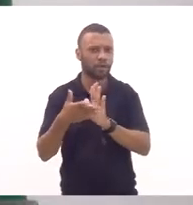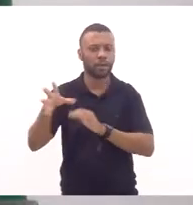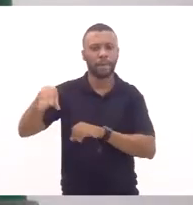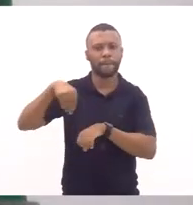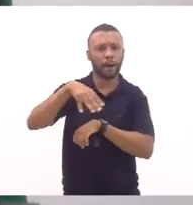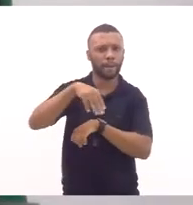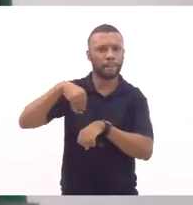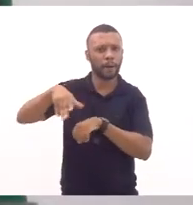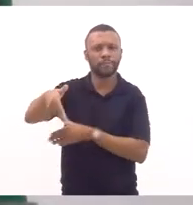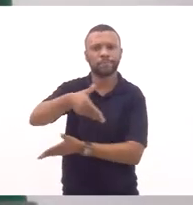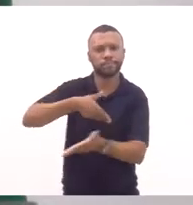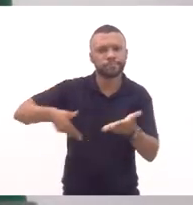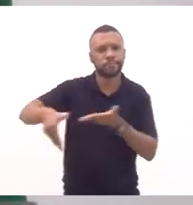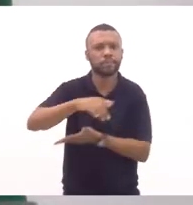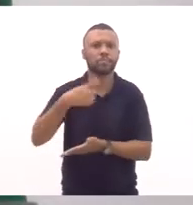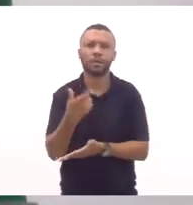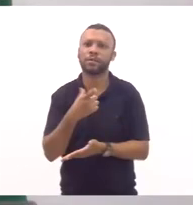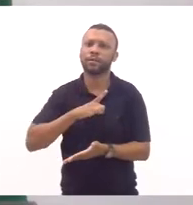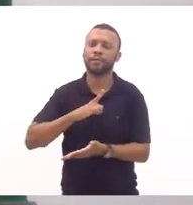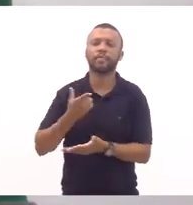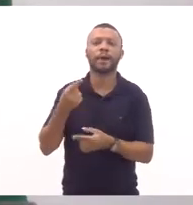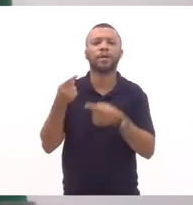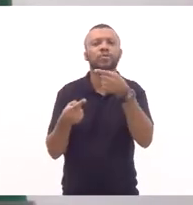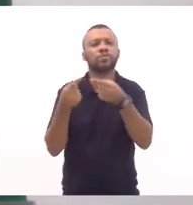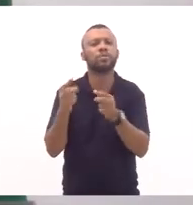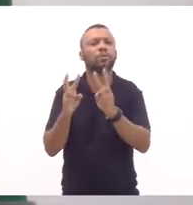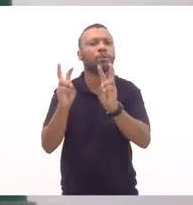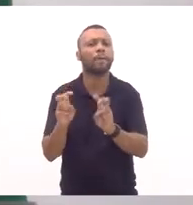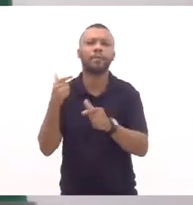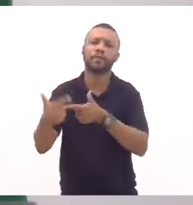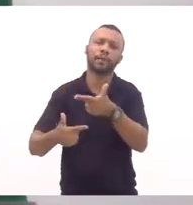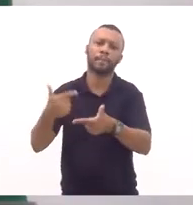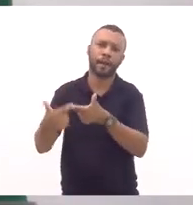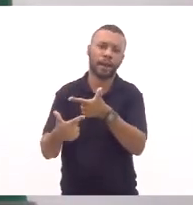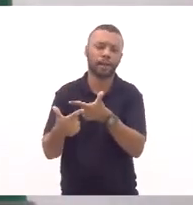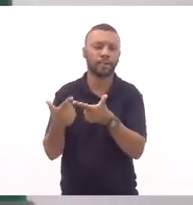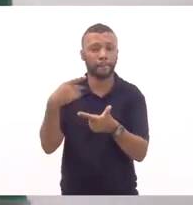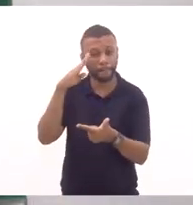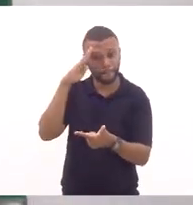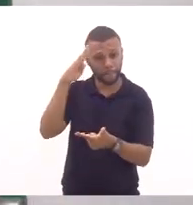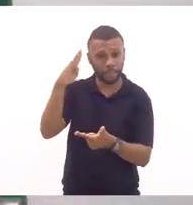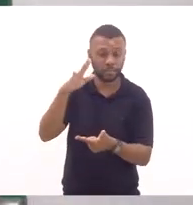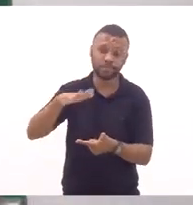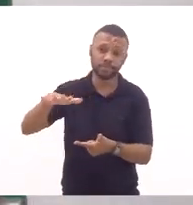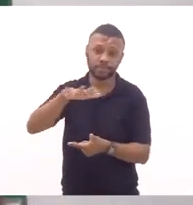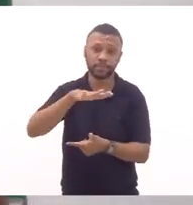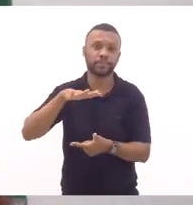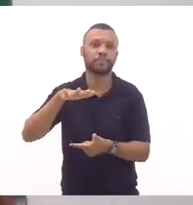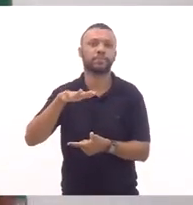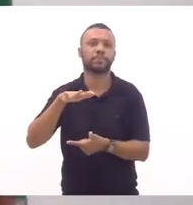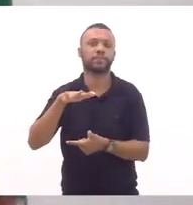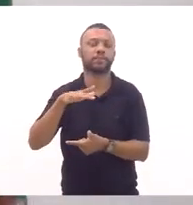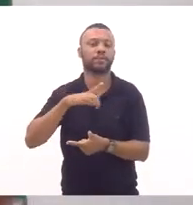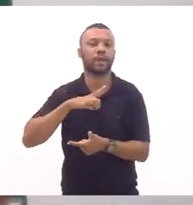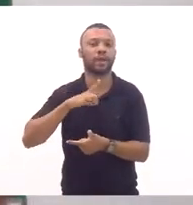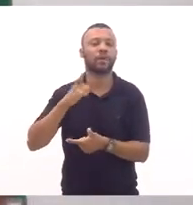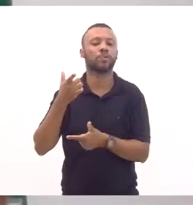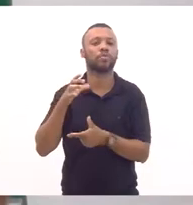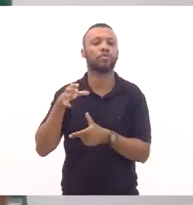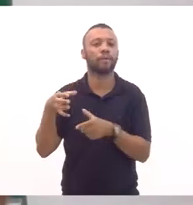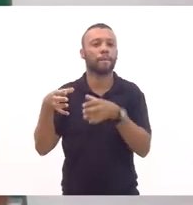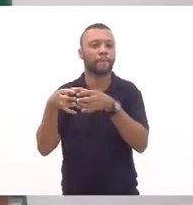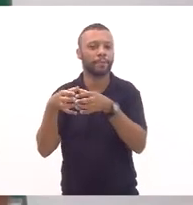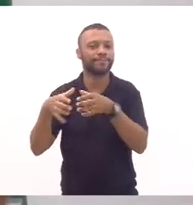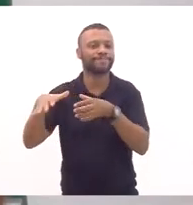lá. A gente já fez uma discussão sobre trabalho, inclusive numa provocação da Clátia, no colegiado, e a gente